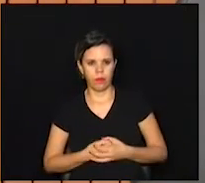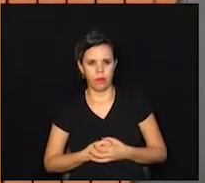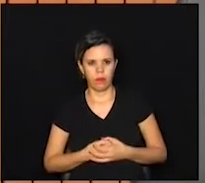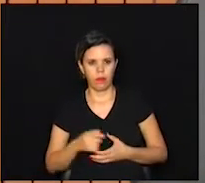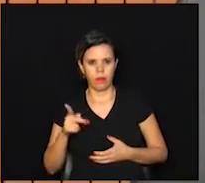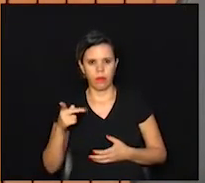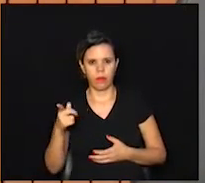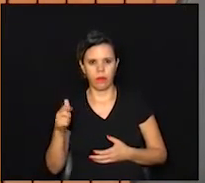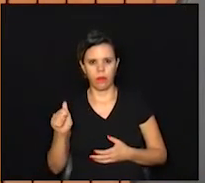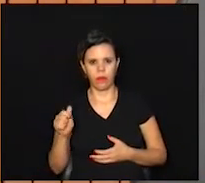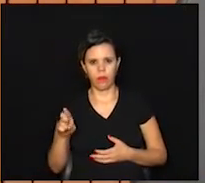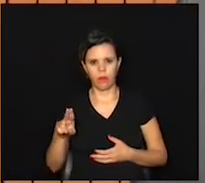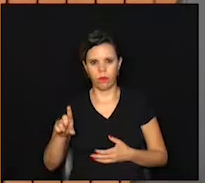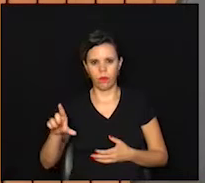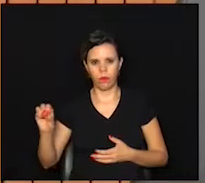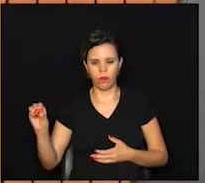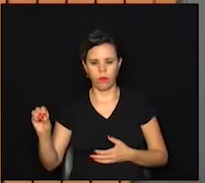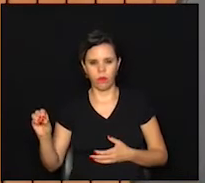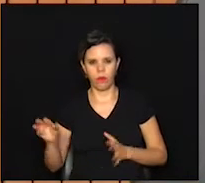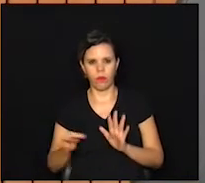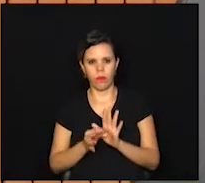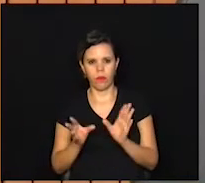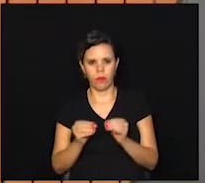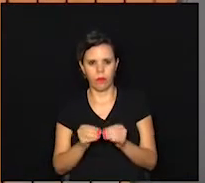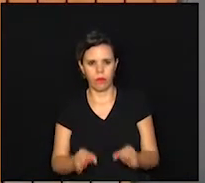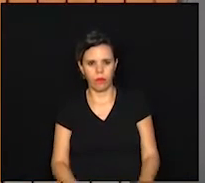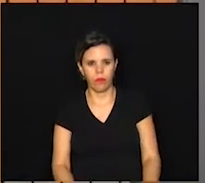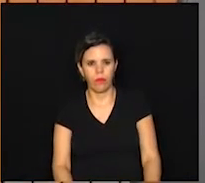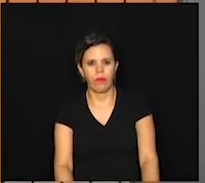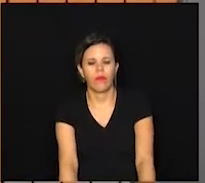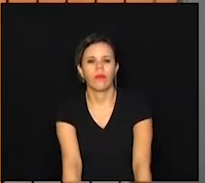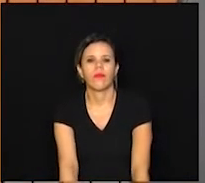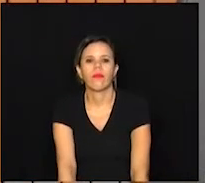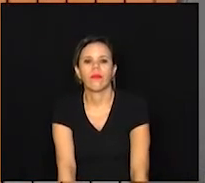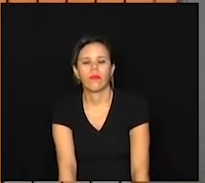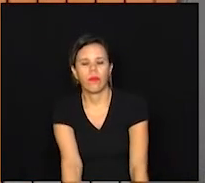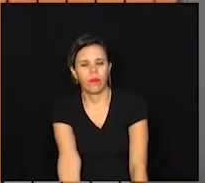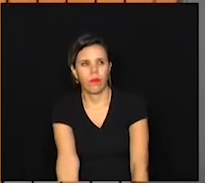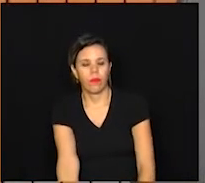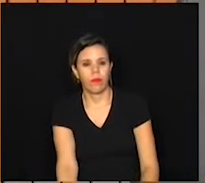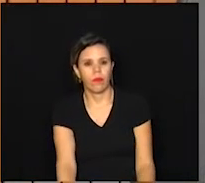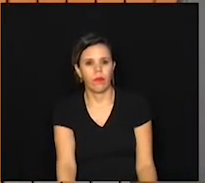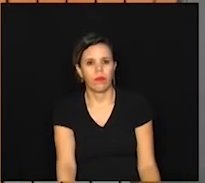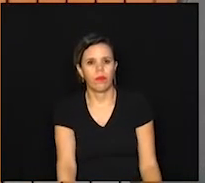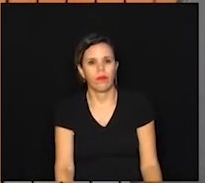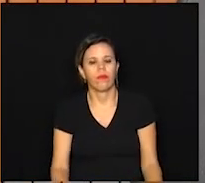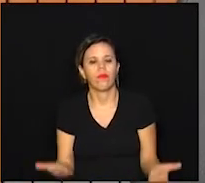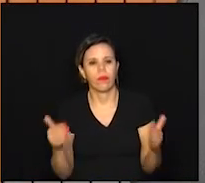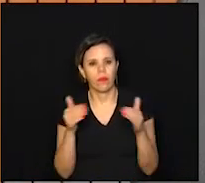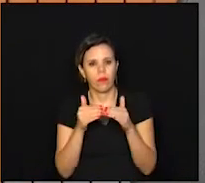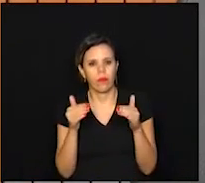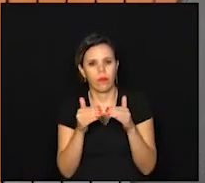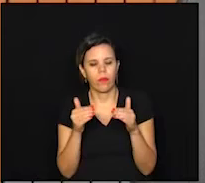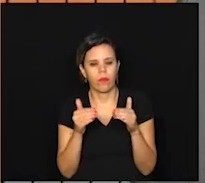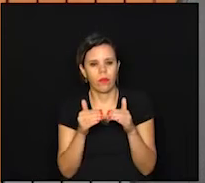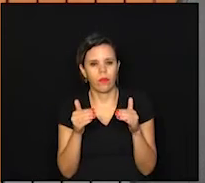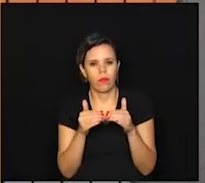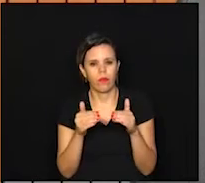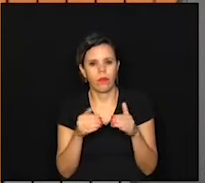Paulo Mariante, para fazer suas considerações finais. Bom, eu quero concordar também com